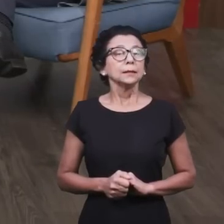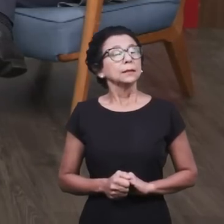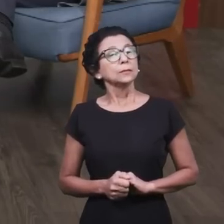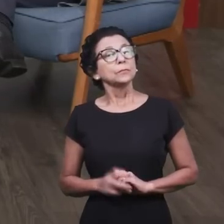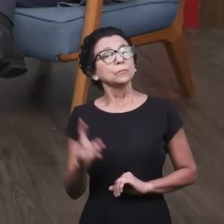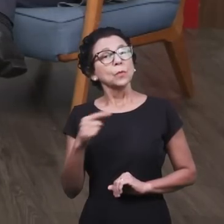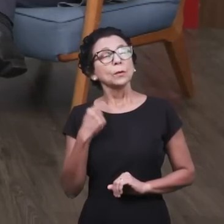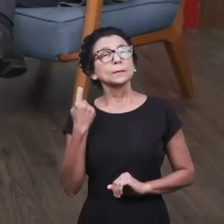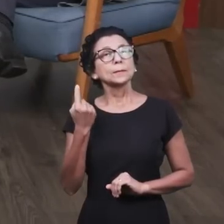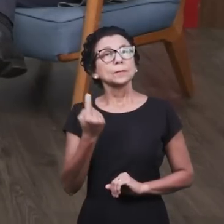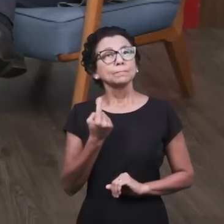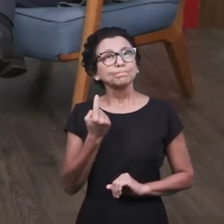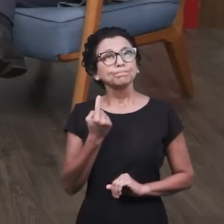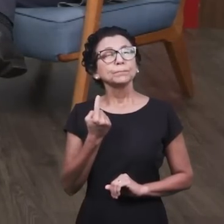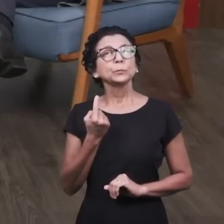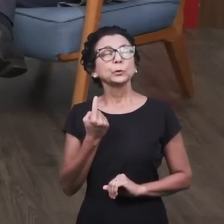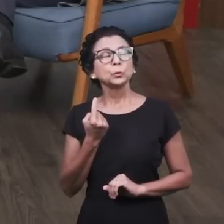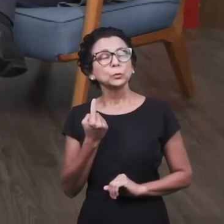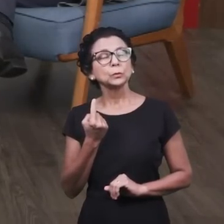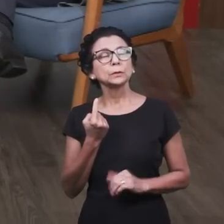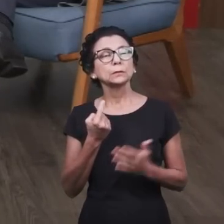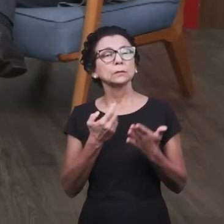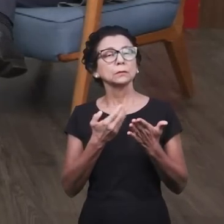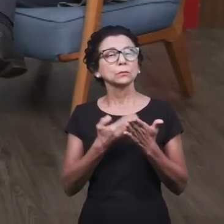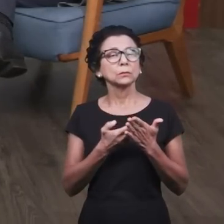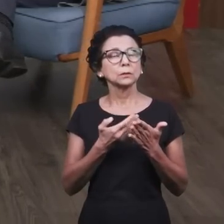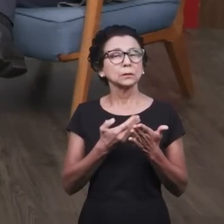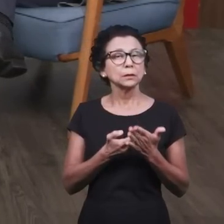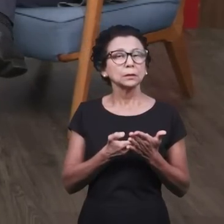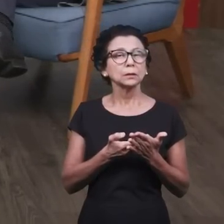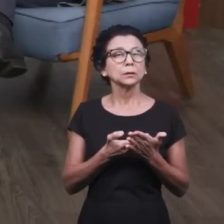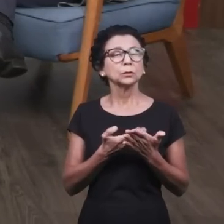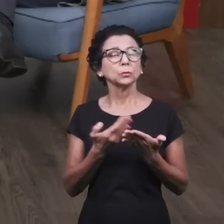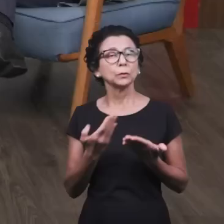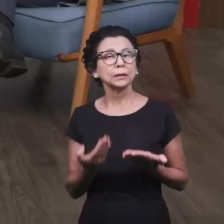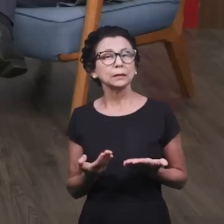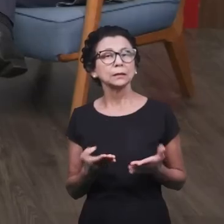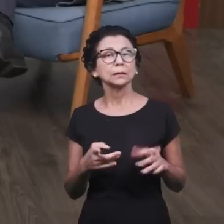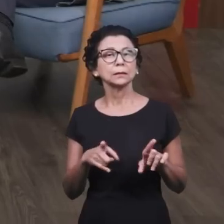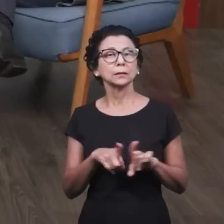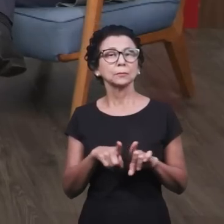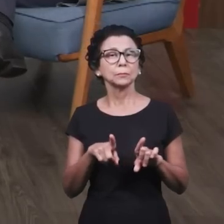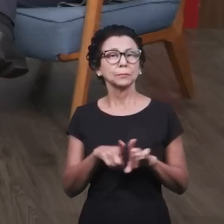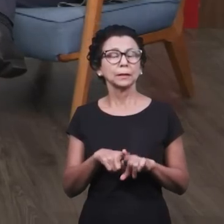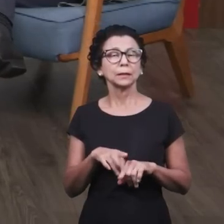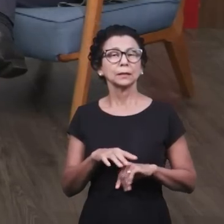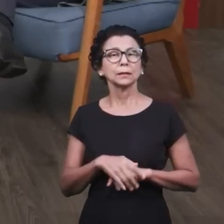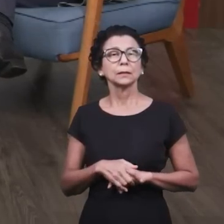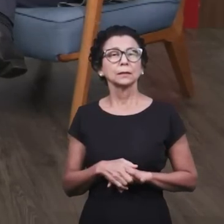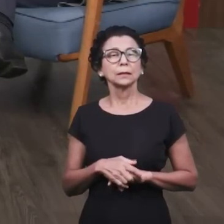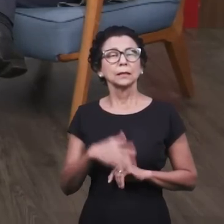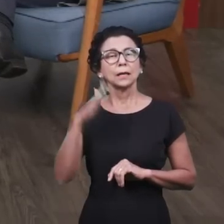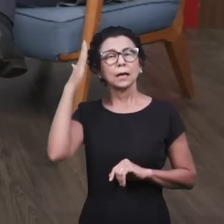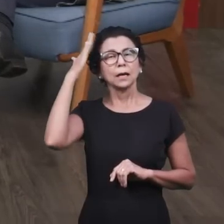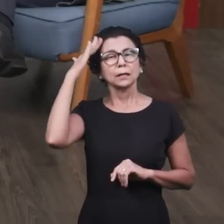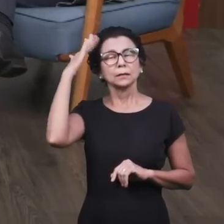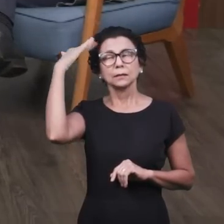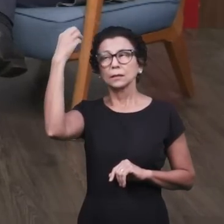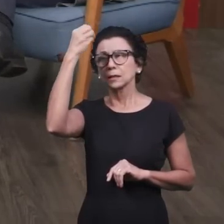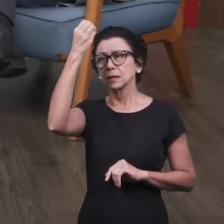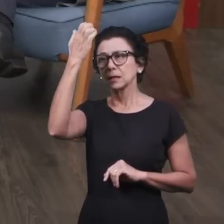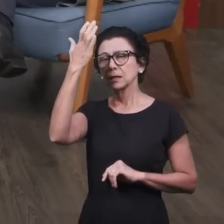buscando alcançar a revelação, que, aliás, é a primeira expressão, a